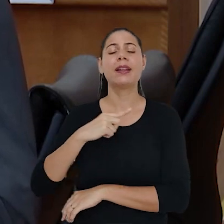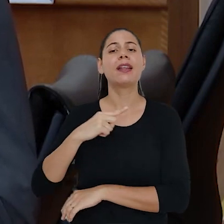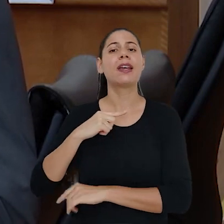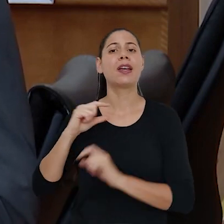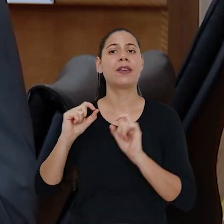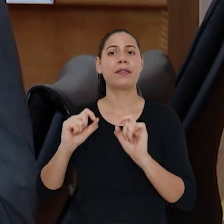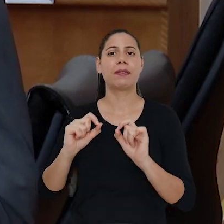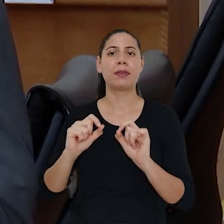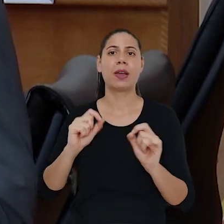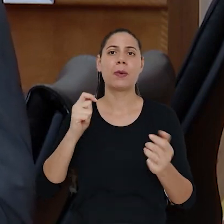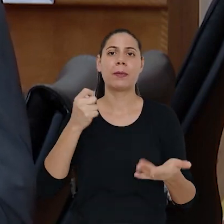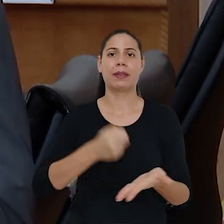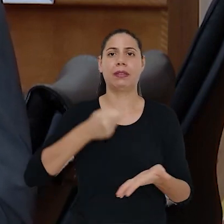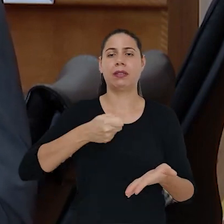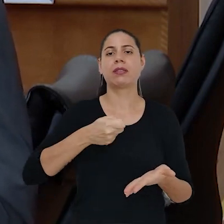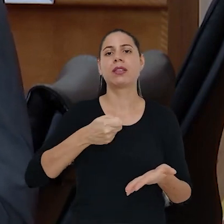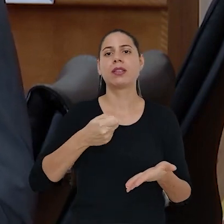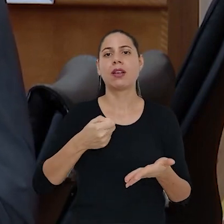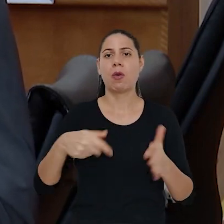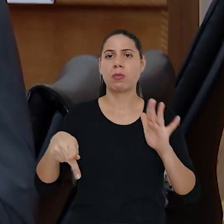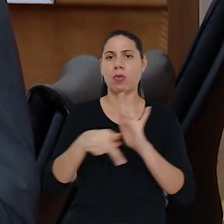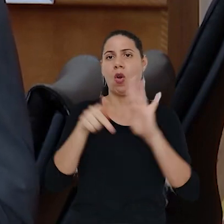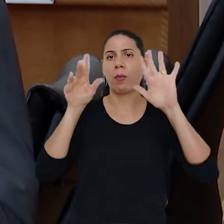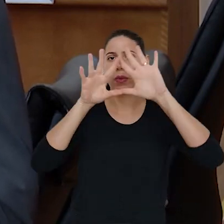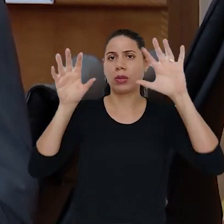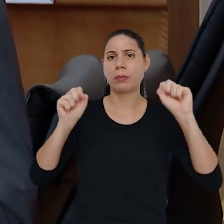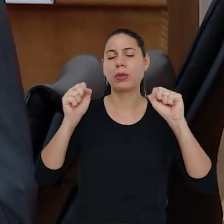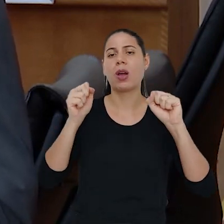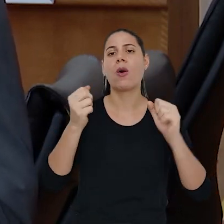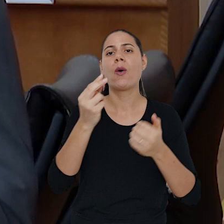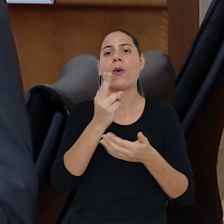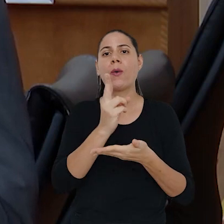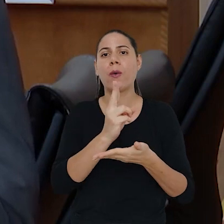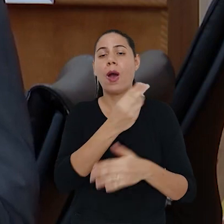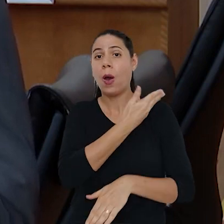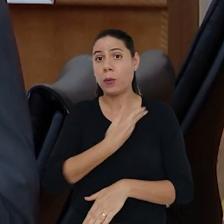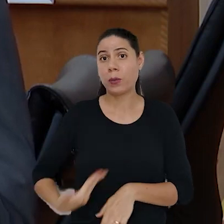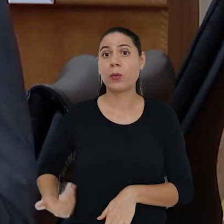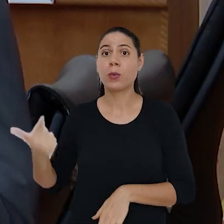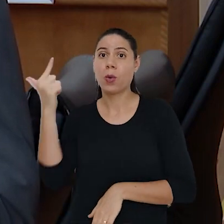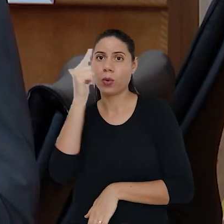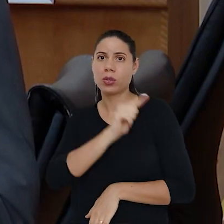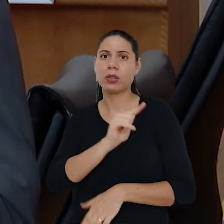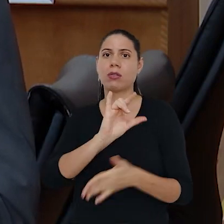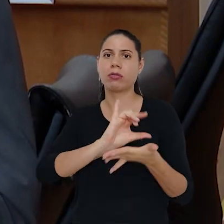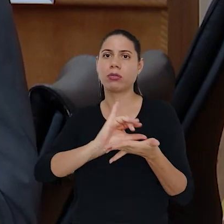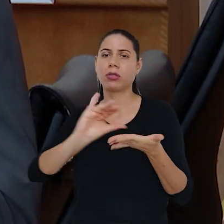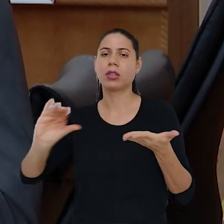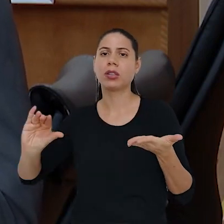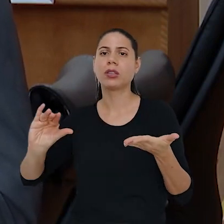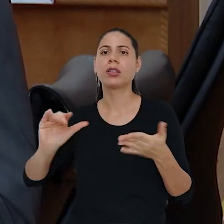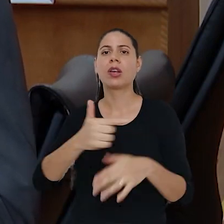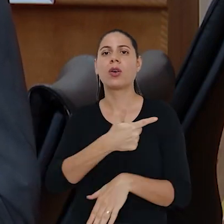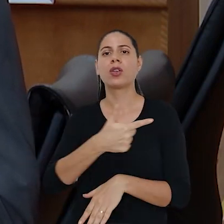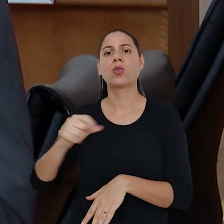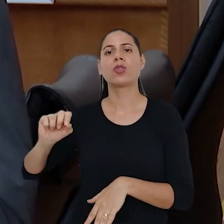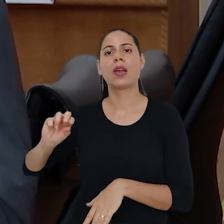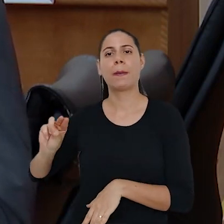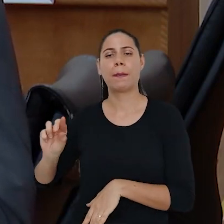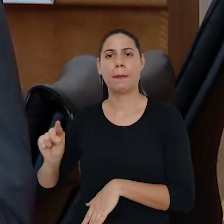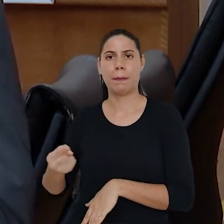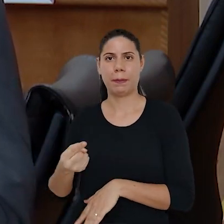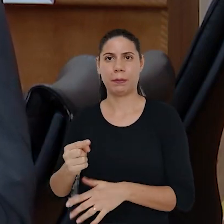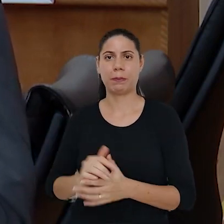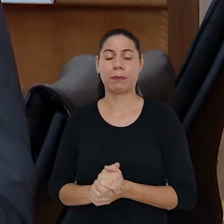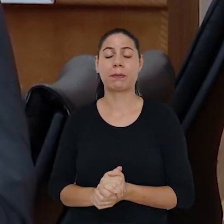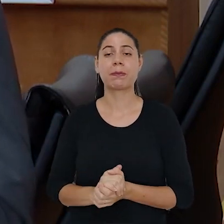chamada remessa necessária da decisão aqui para o tribunal e a União conseguiu que o valor da indenização fosse fixado em R$ 200